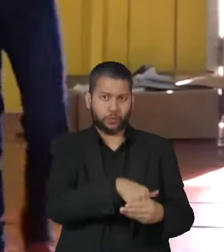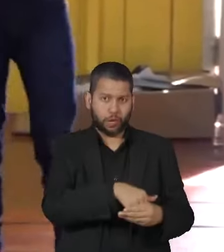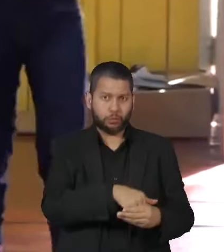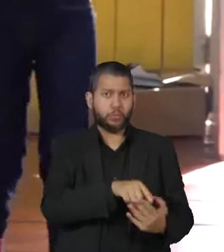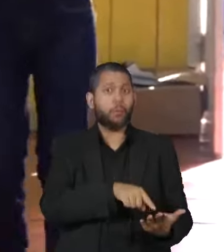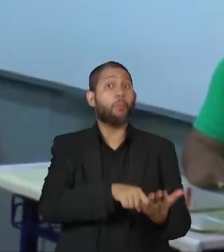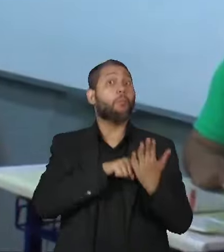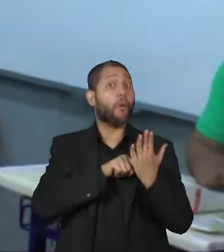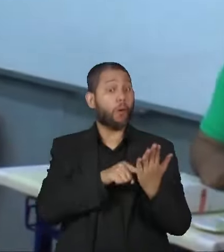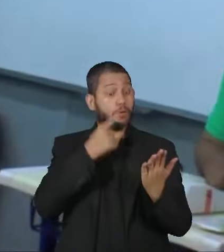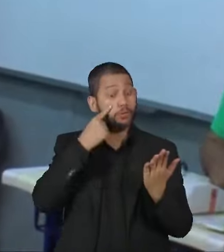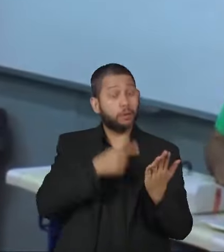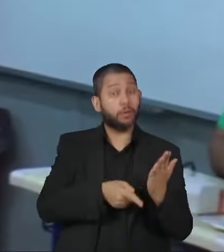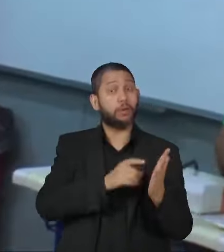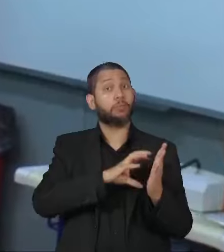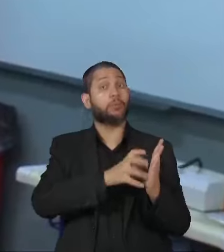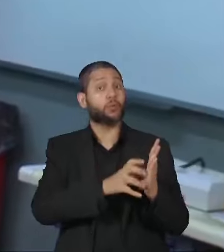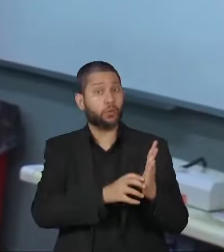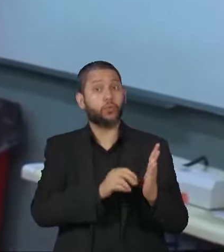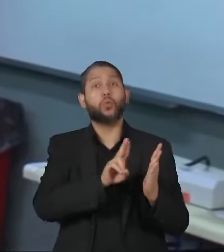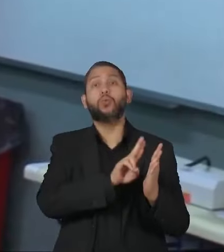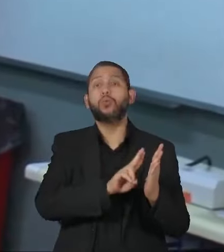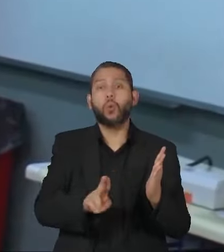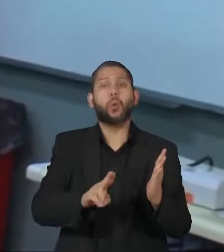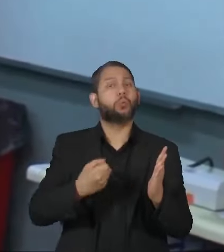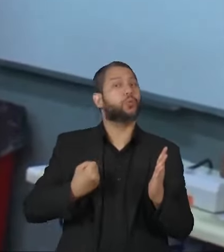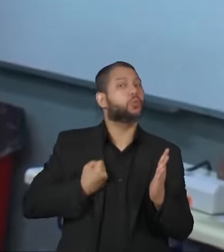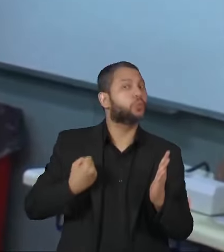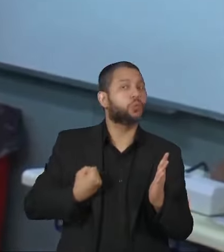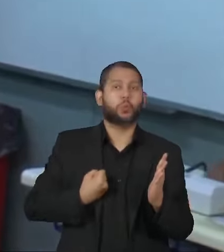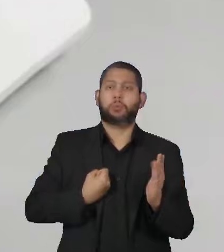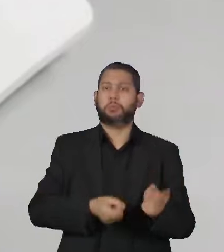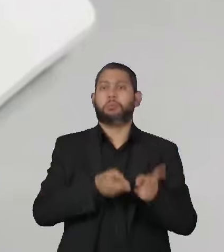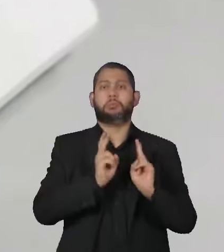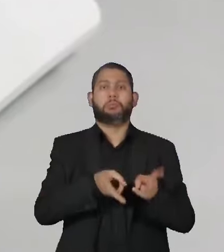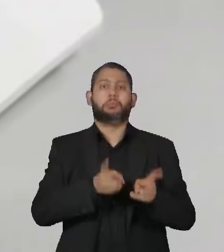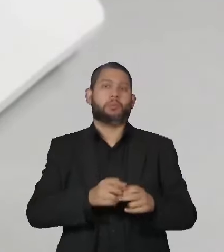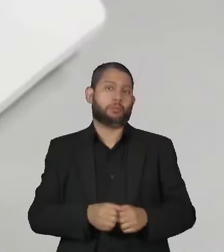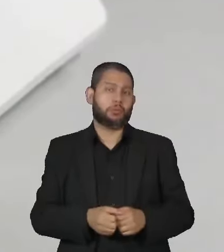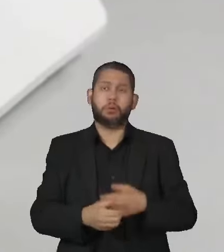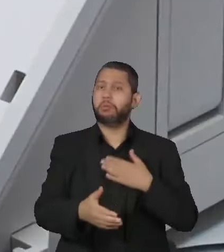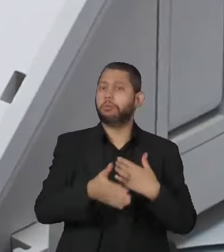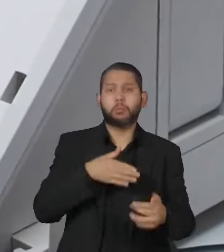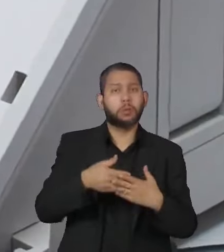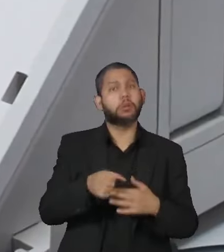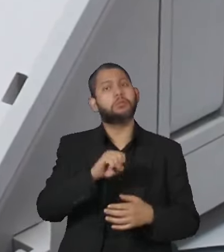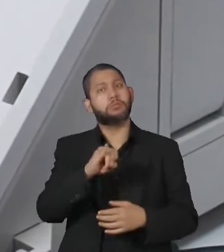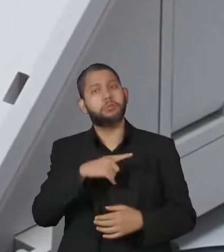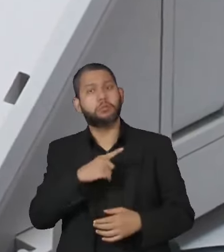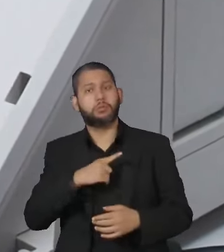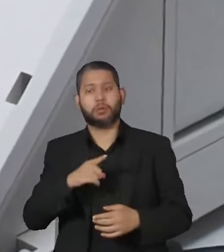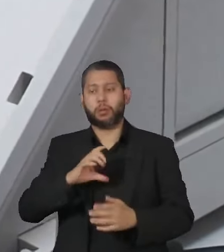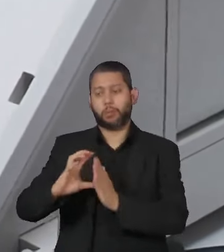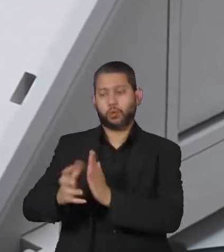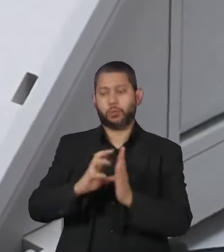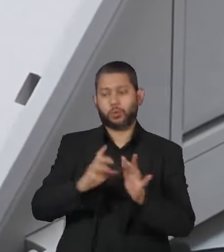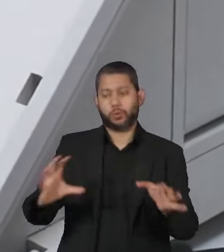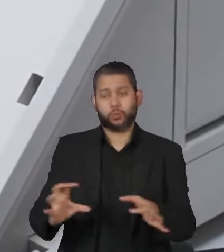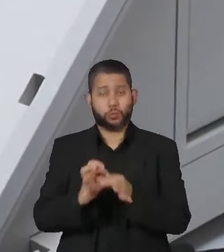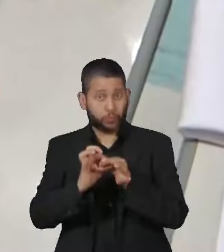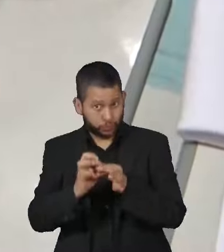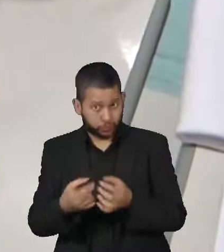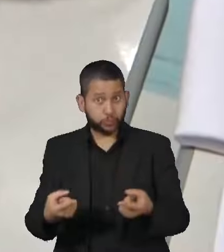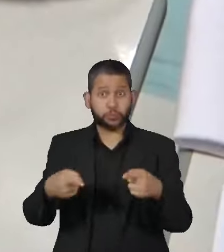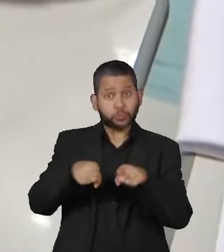aparecendo na urna as opções dos nomes e números dos candidatos independentemente de federações e coligações